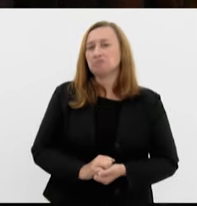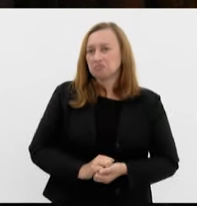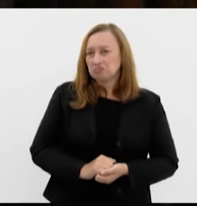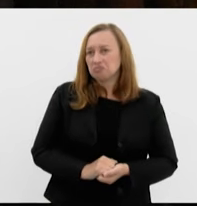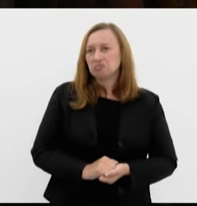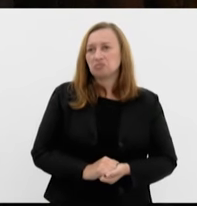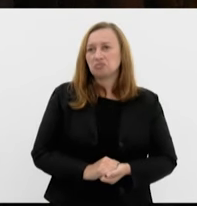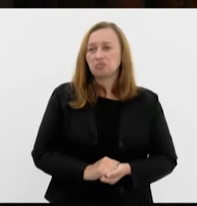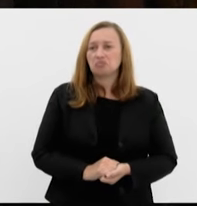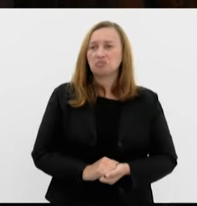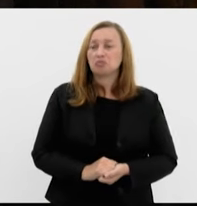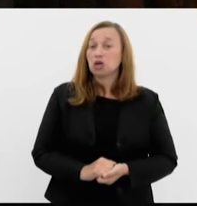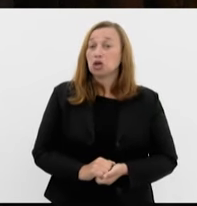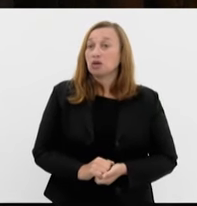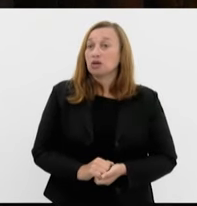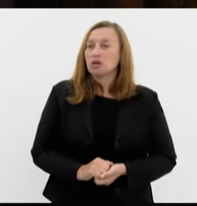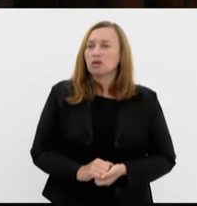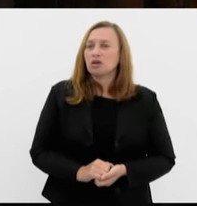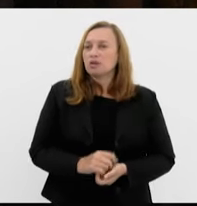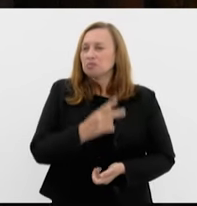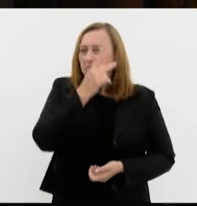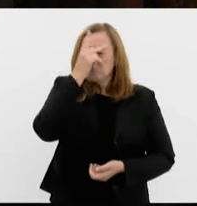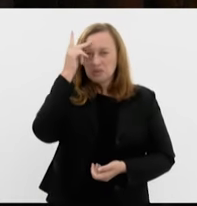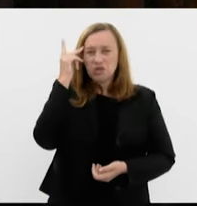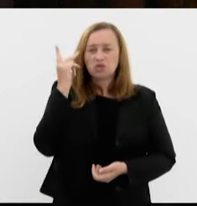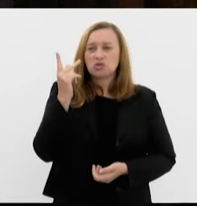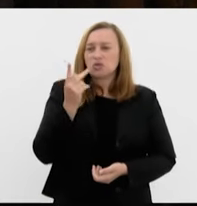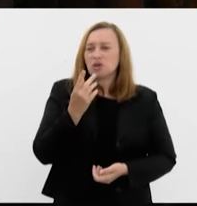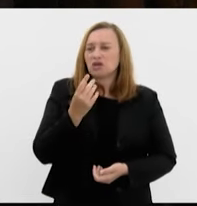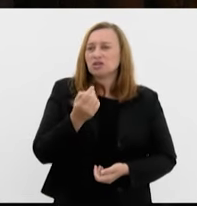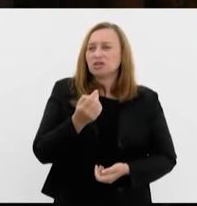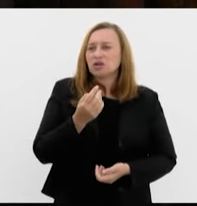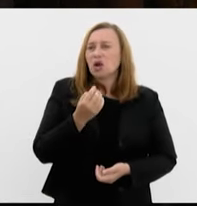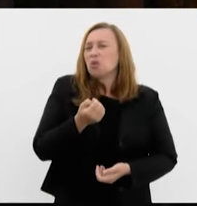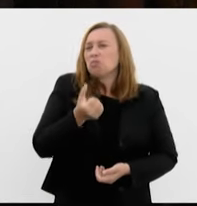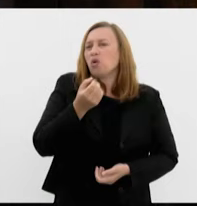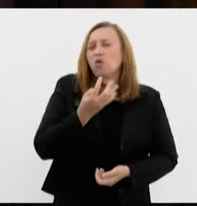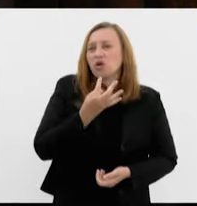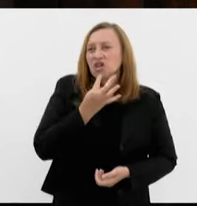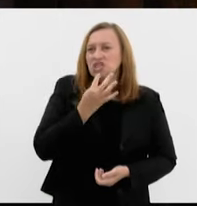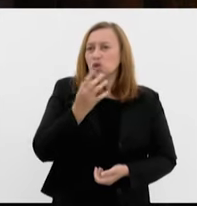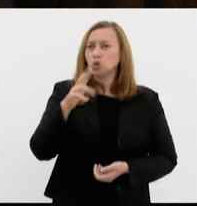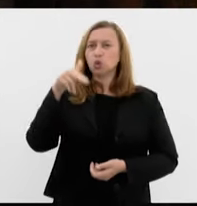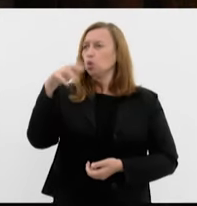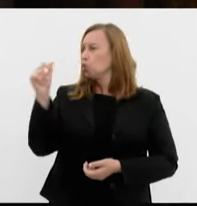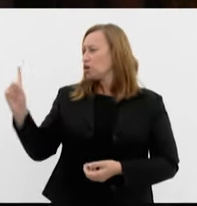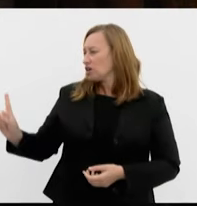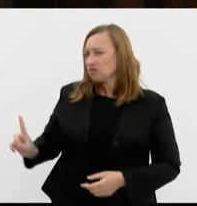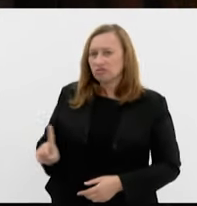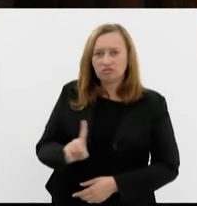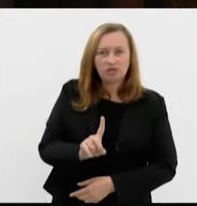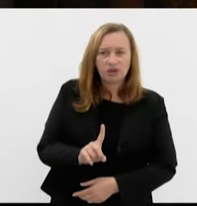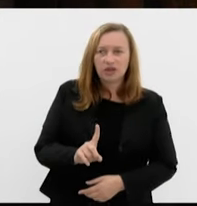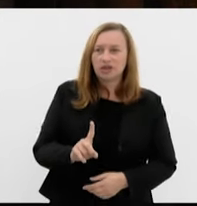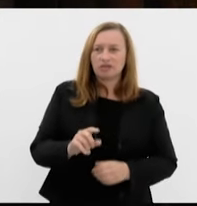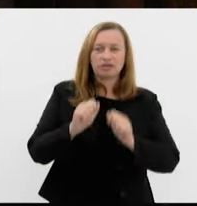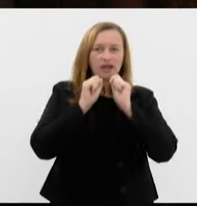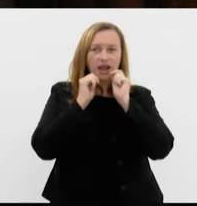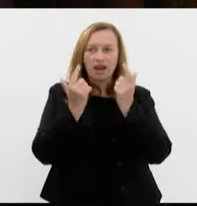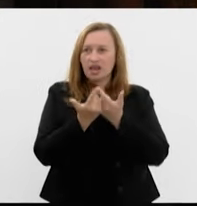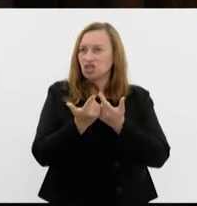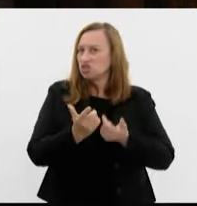um ilustre desconhecido e nunca botou o pé aqui nessa casa nunca botou o pé nessa casa